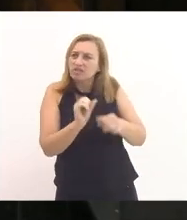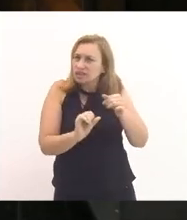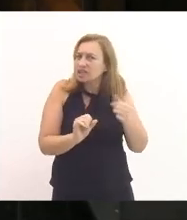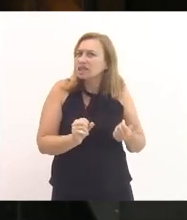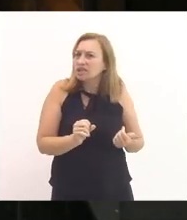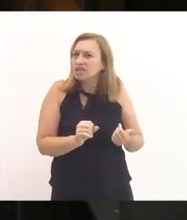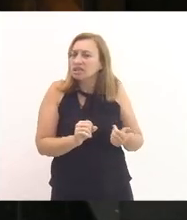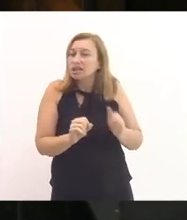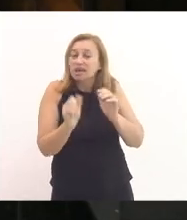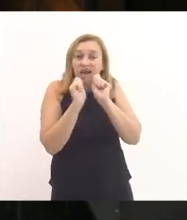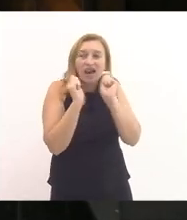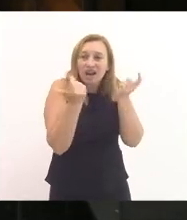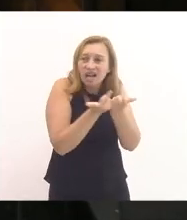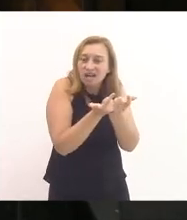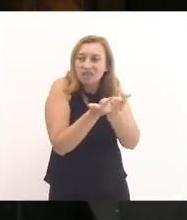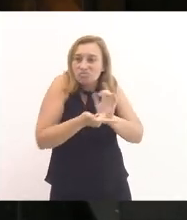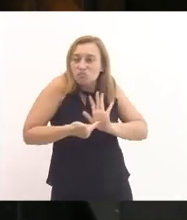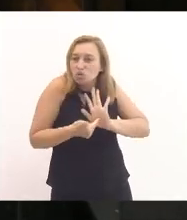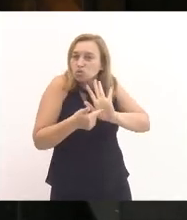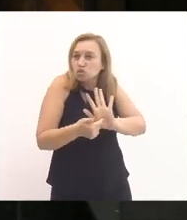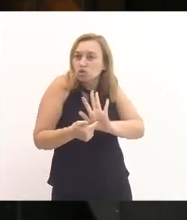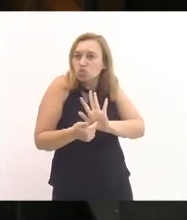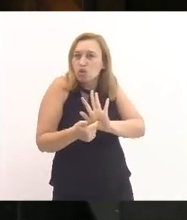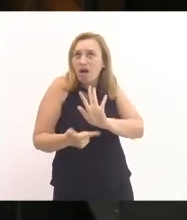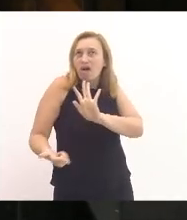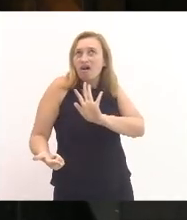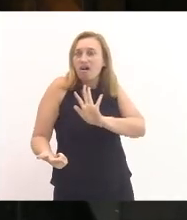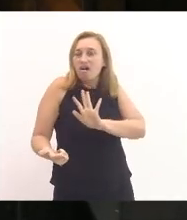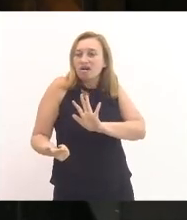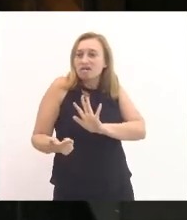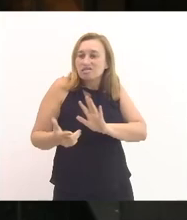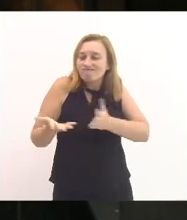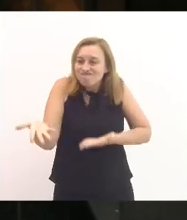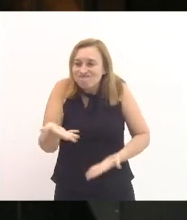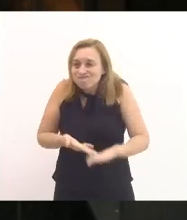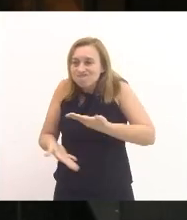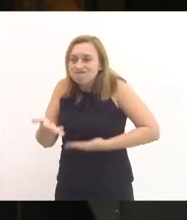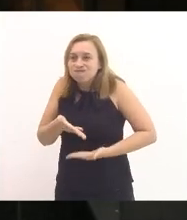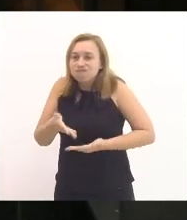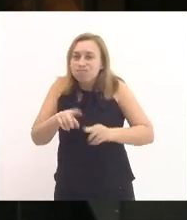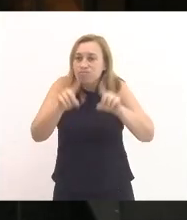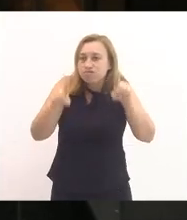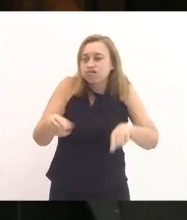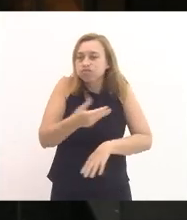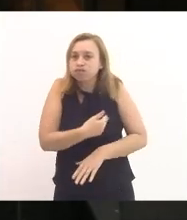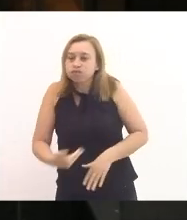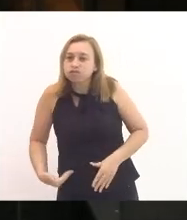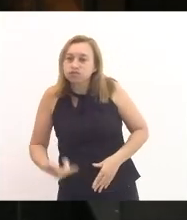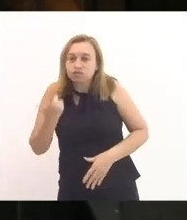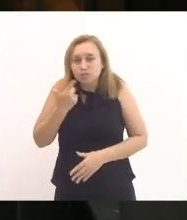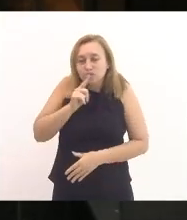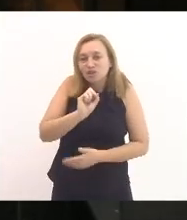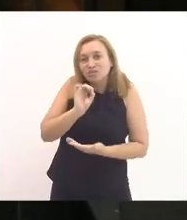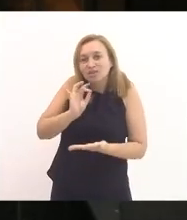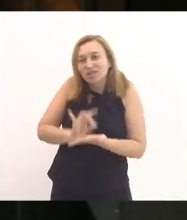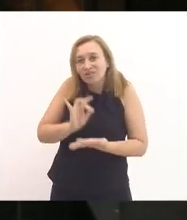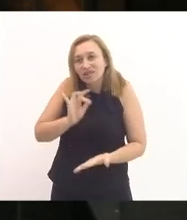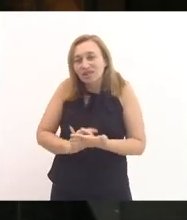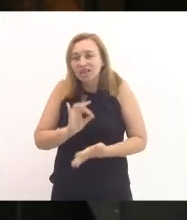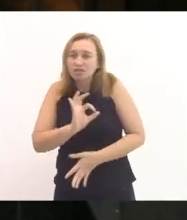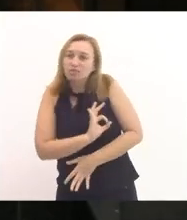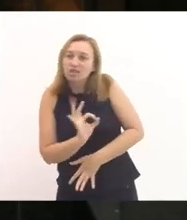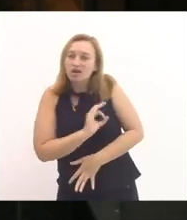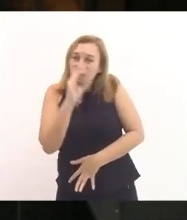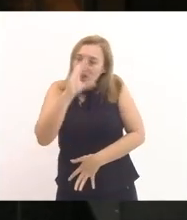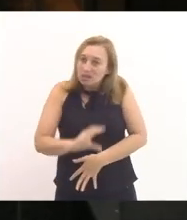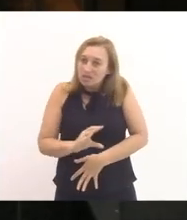e alerj se demonstrou a parceira do Servidor que conseguimos na verdade para os